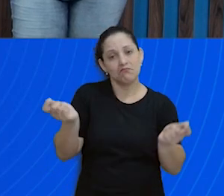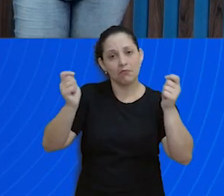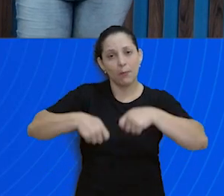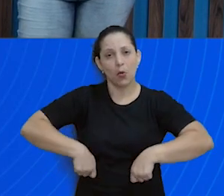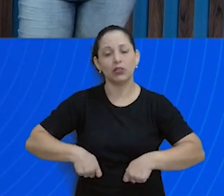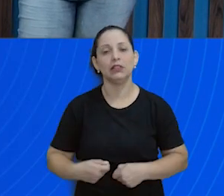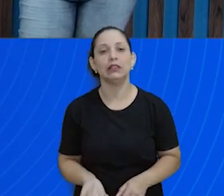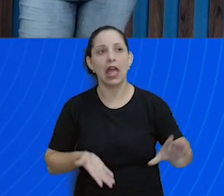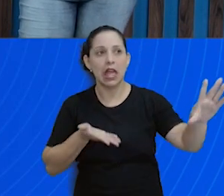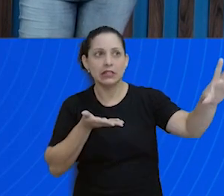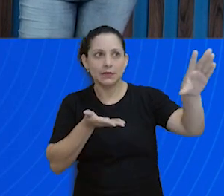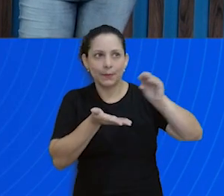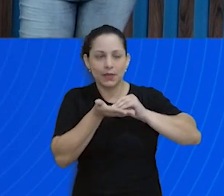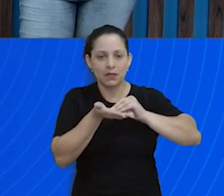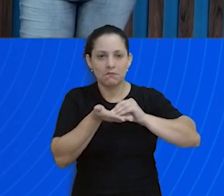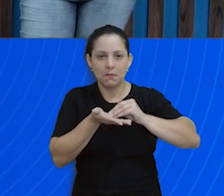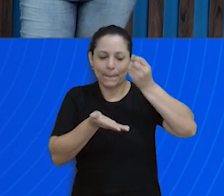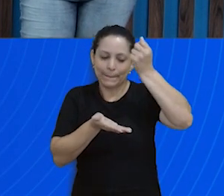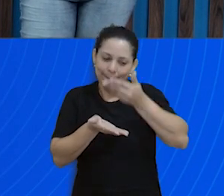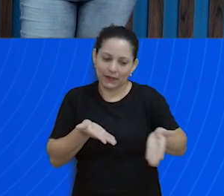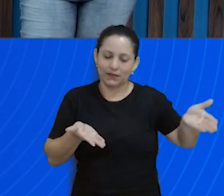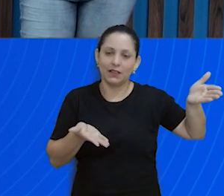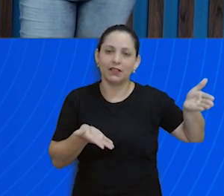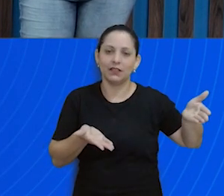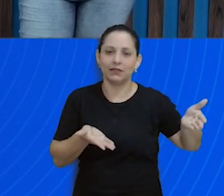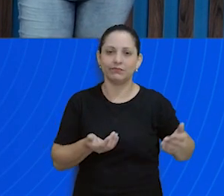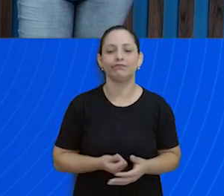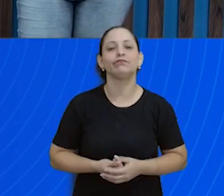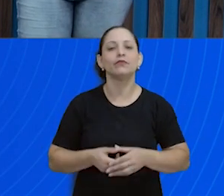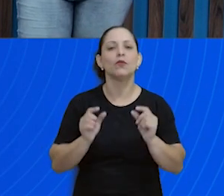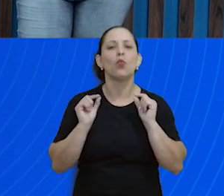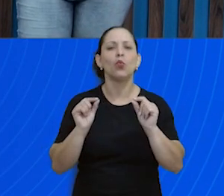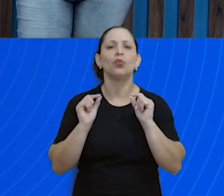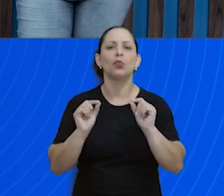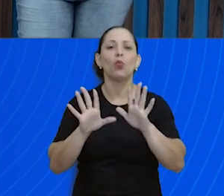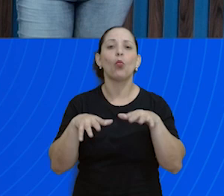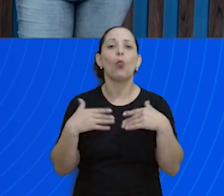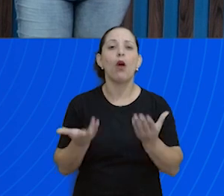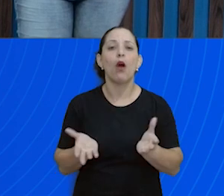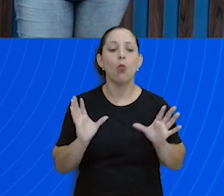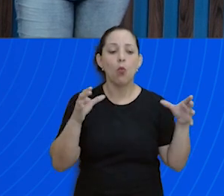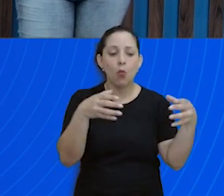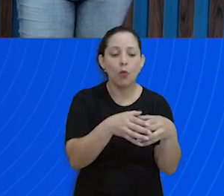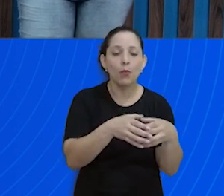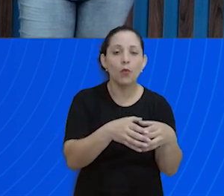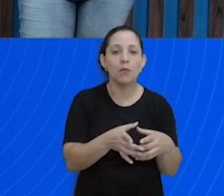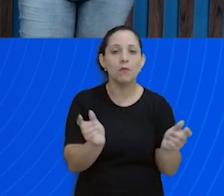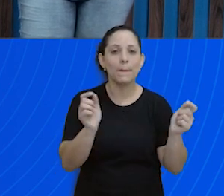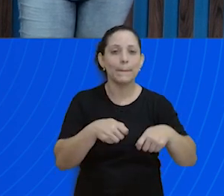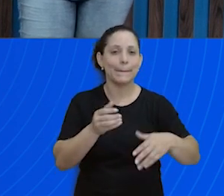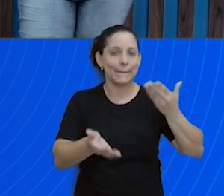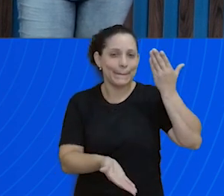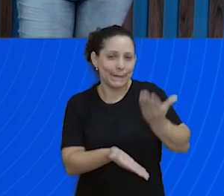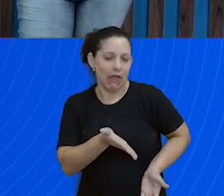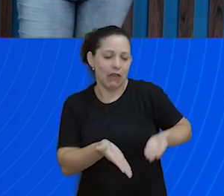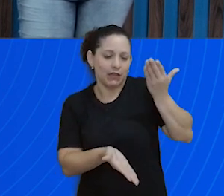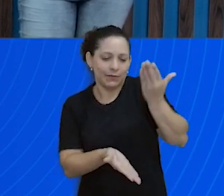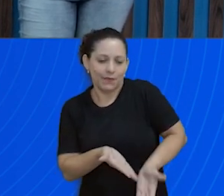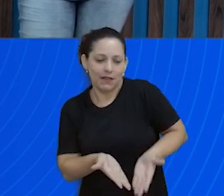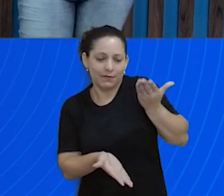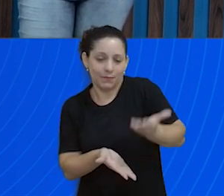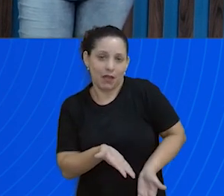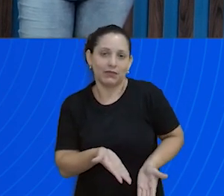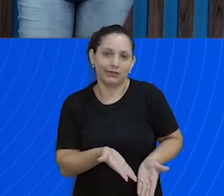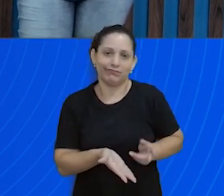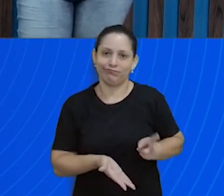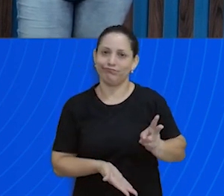elétrons, né? Então, nessa história de perder e ganhar, quais são as famílias que têm uma tendência maior a perder elétron, né? Quais são os elementos de